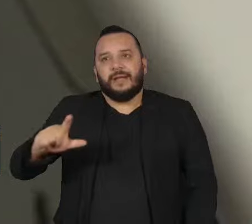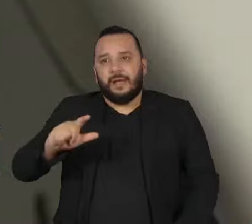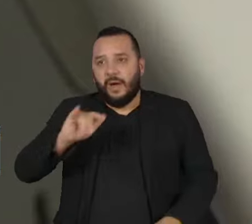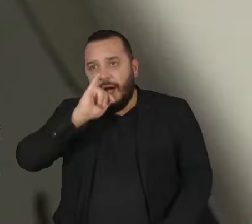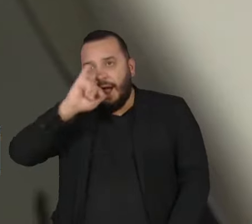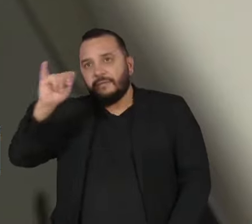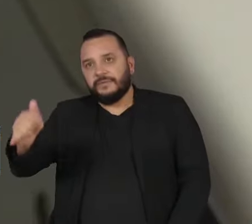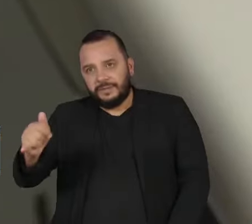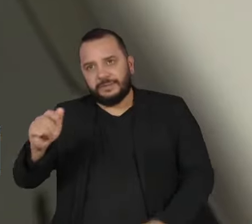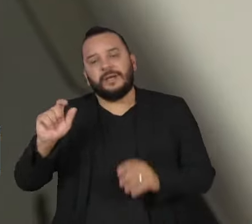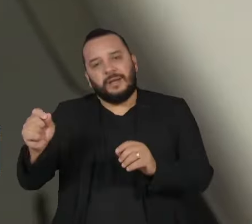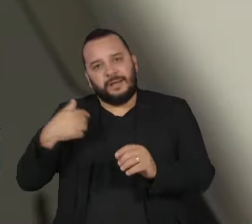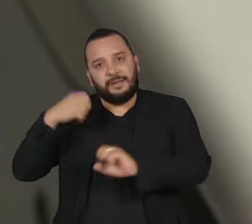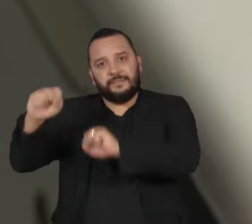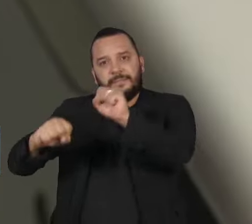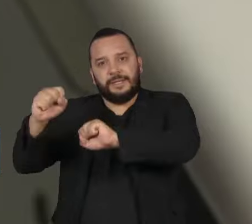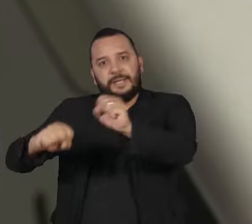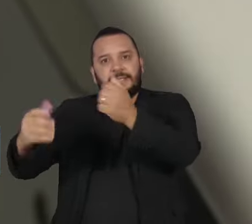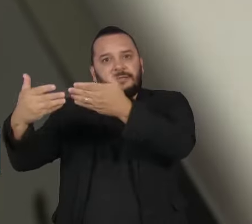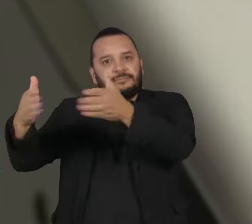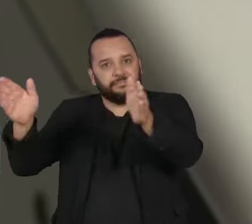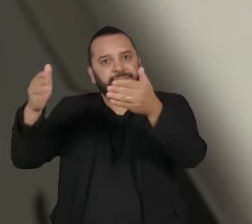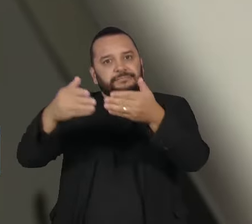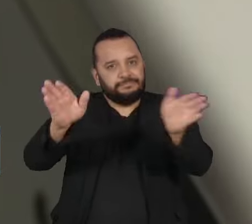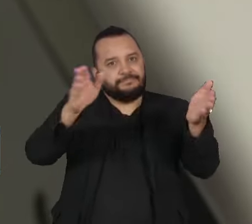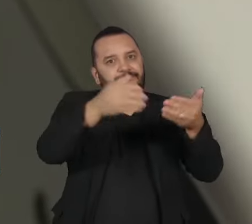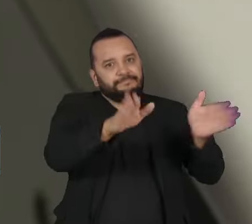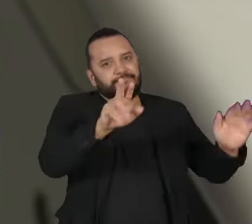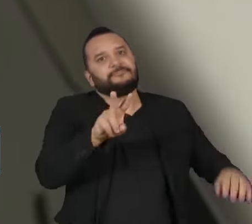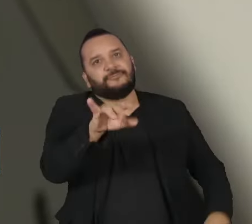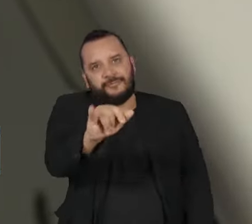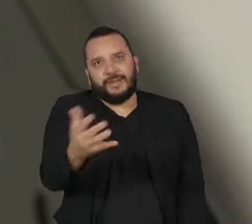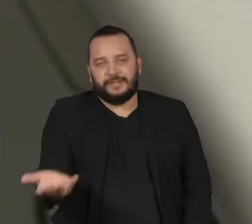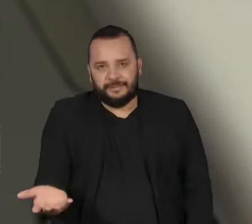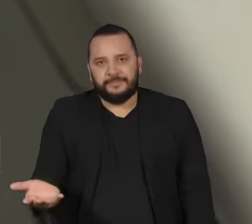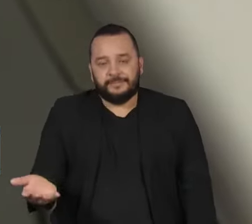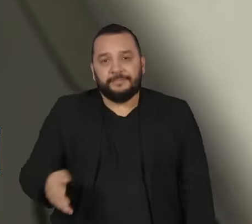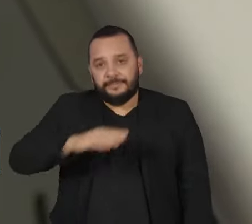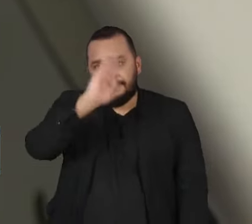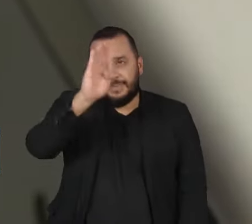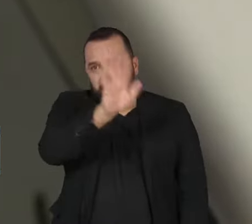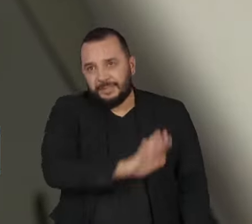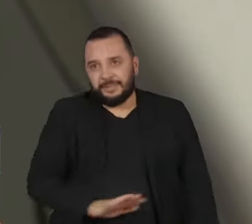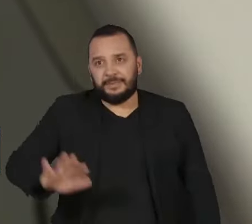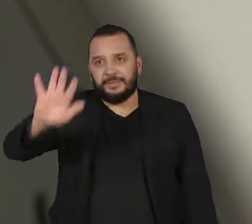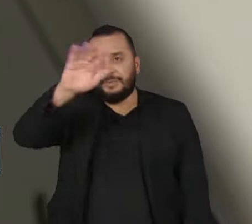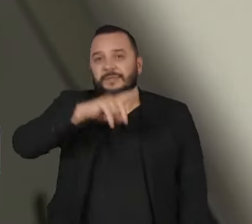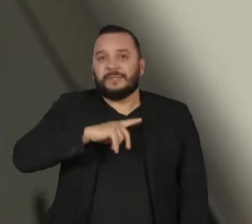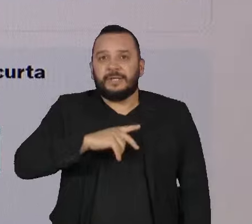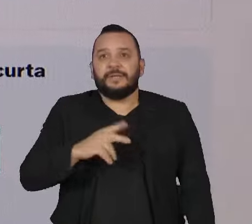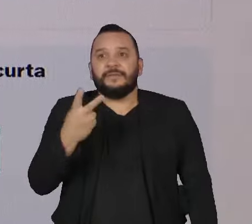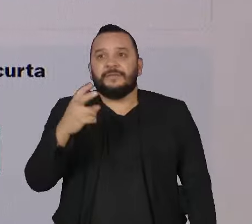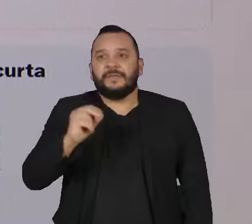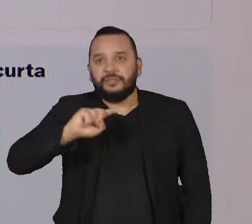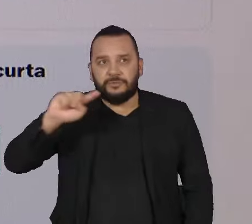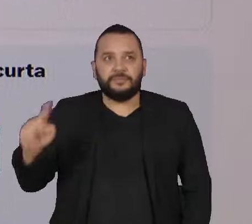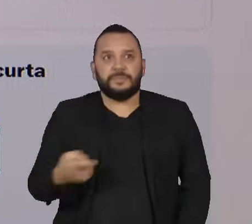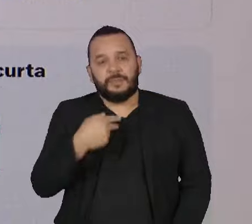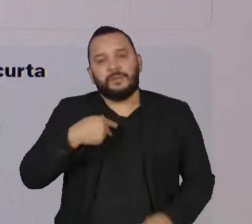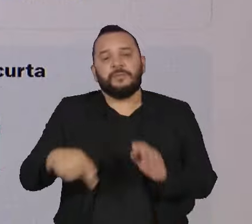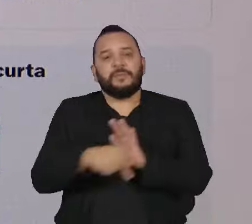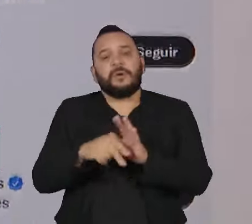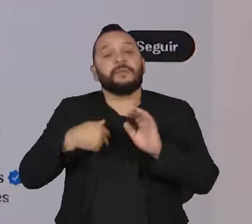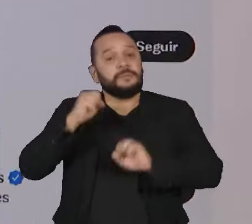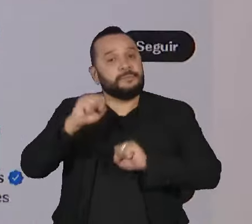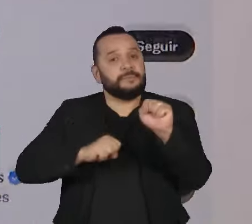provedores desbloquear a rede social para os clientes no território nacional são 20.000 operadoras e provedores